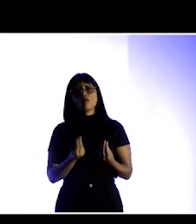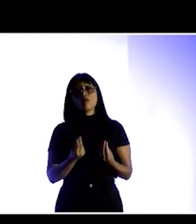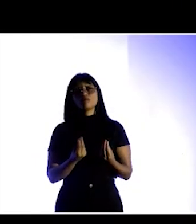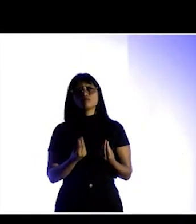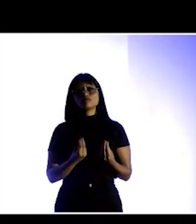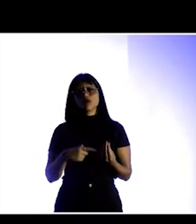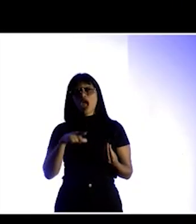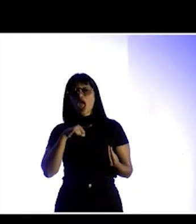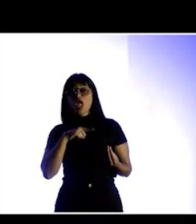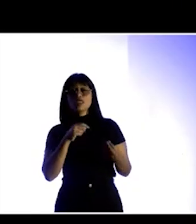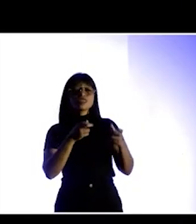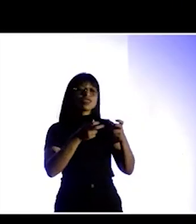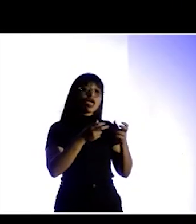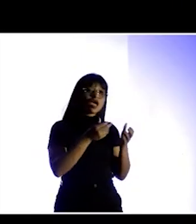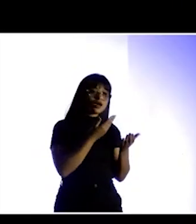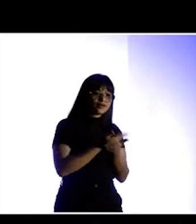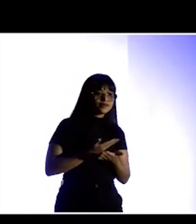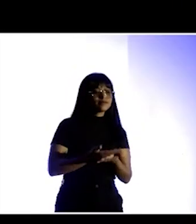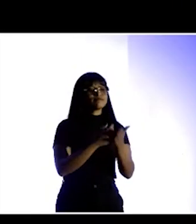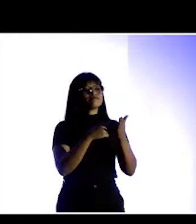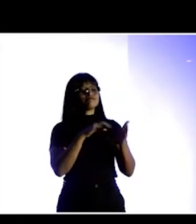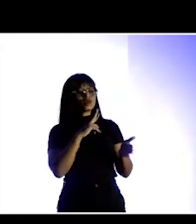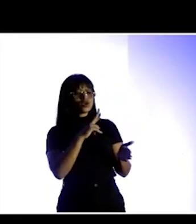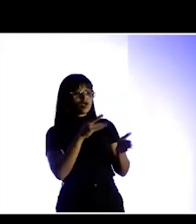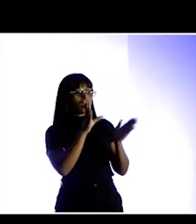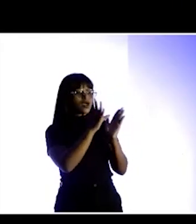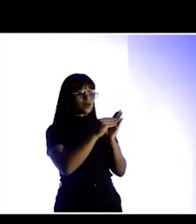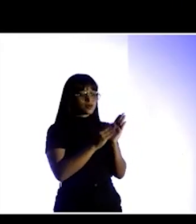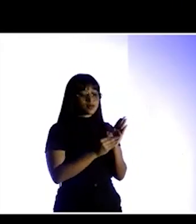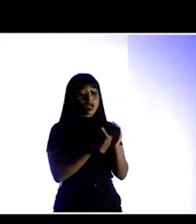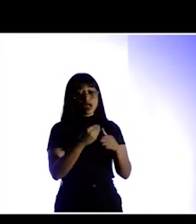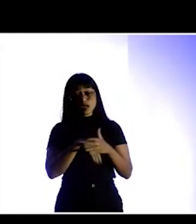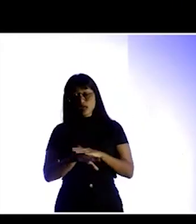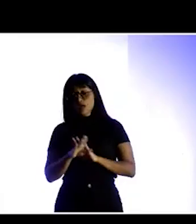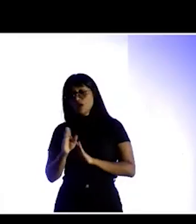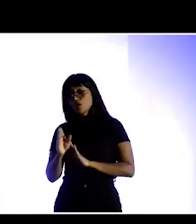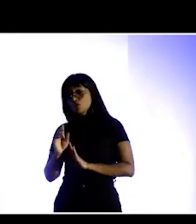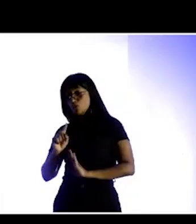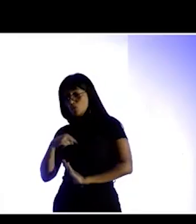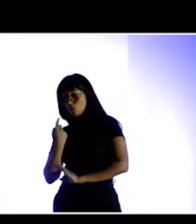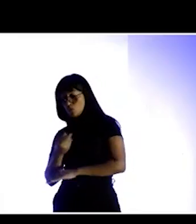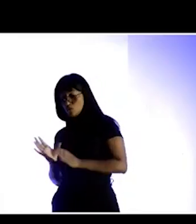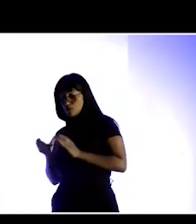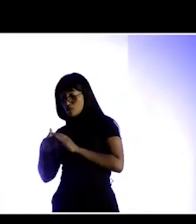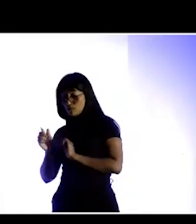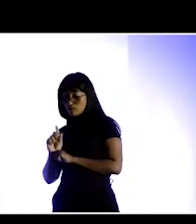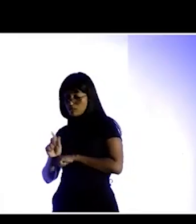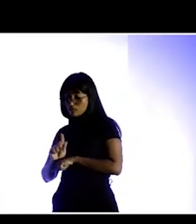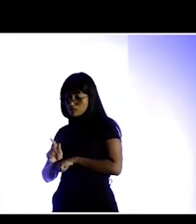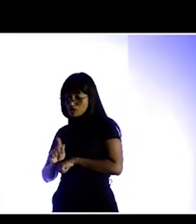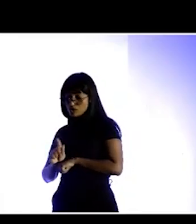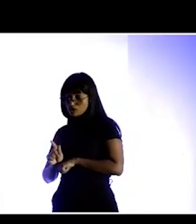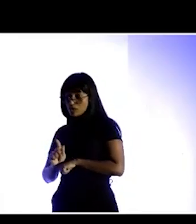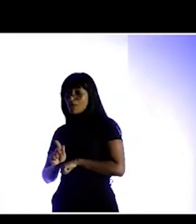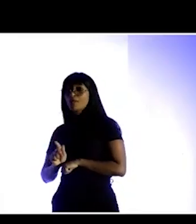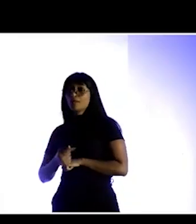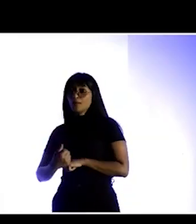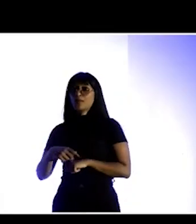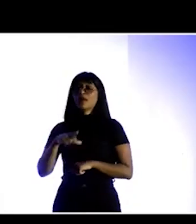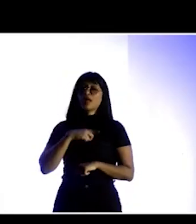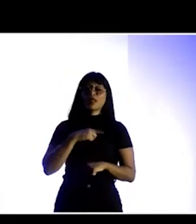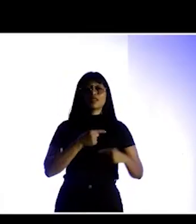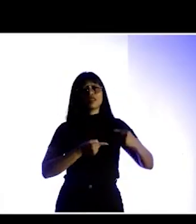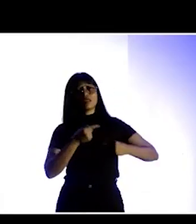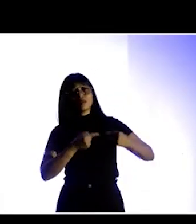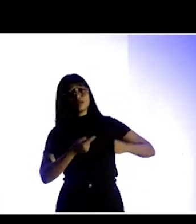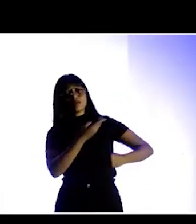hídricos. A gente tem uma ampla legislação já que lida, né, com essa questão da mudança do clima, né? Temos políticas